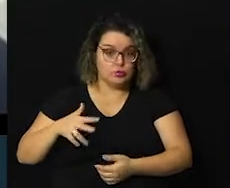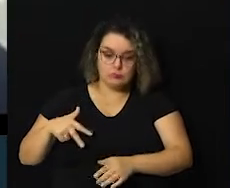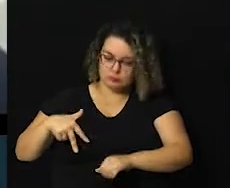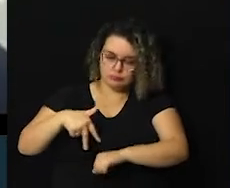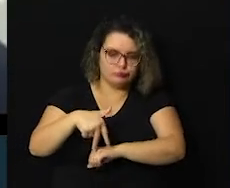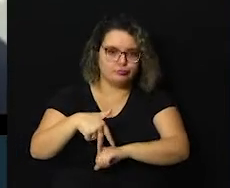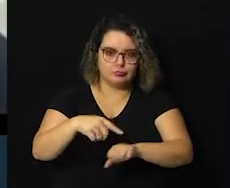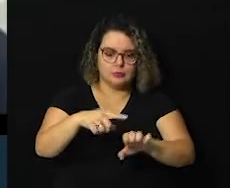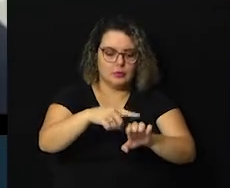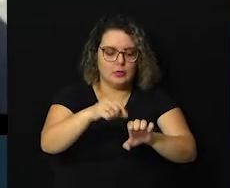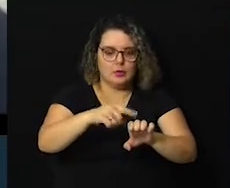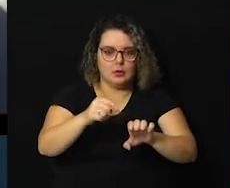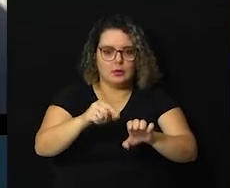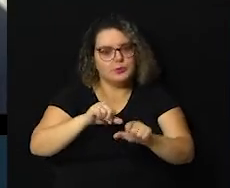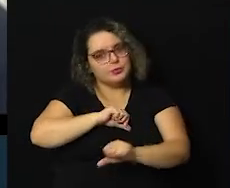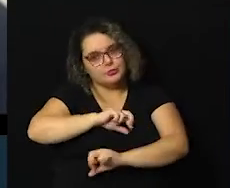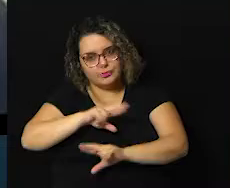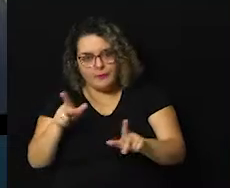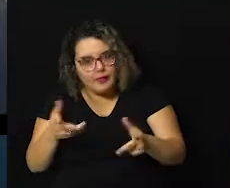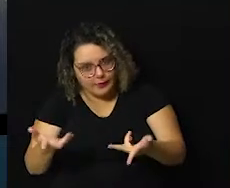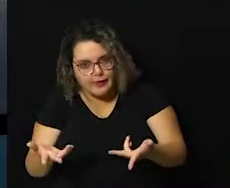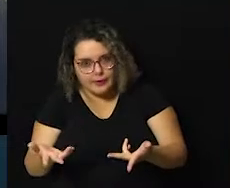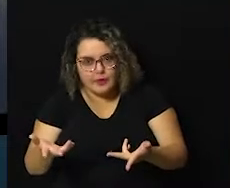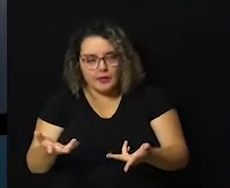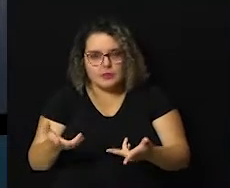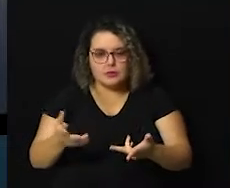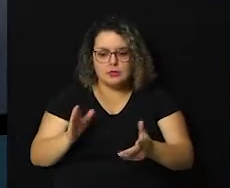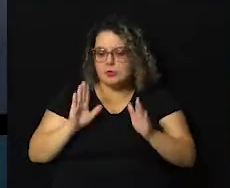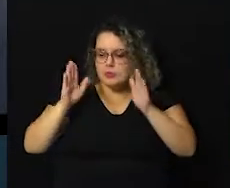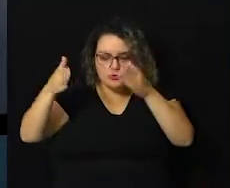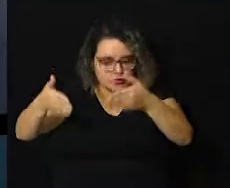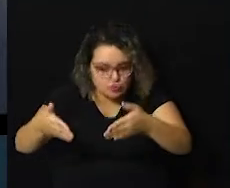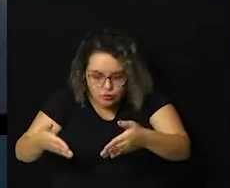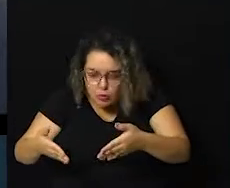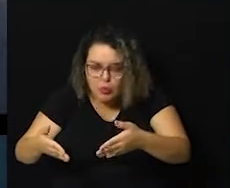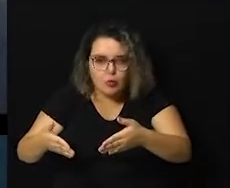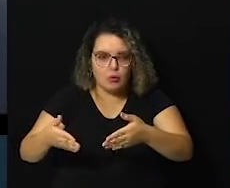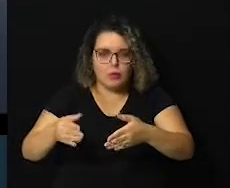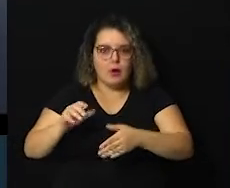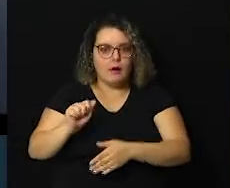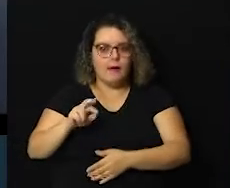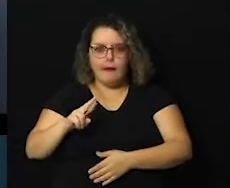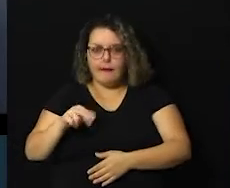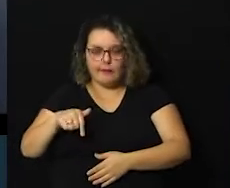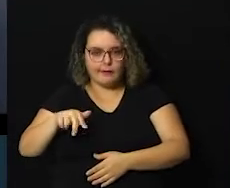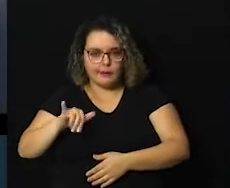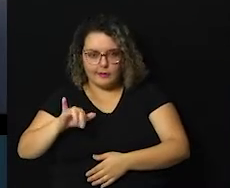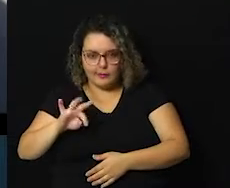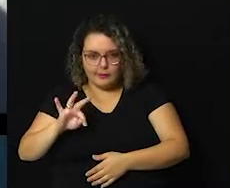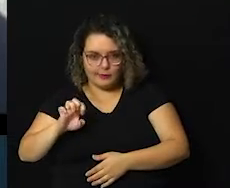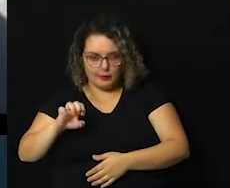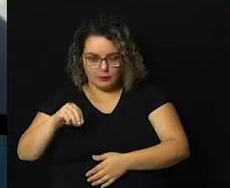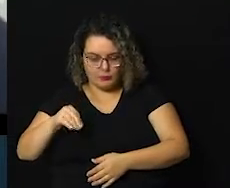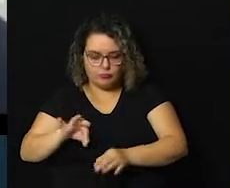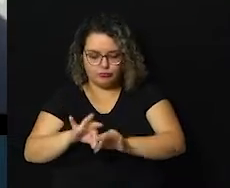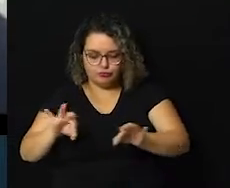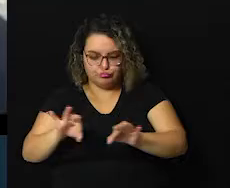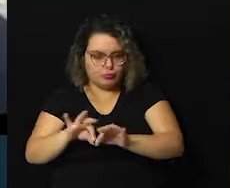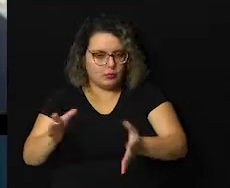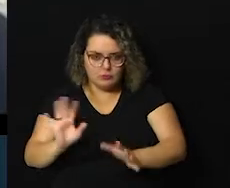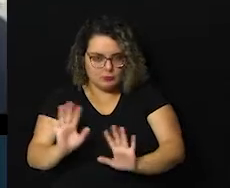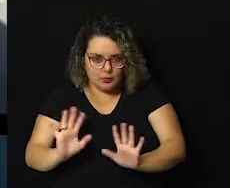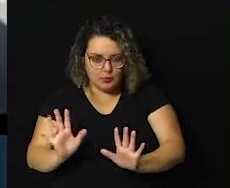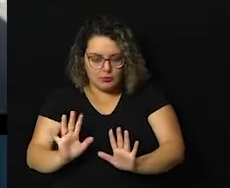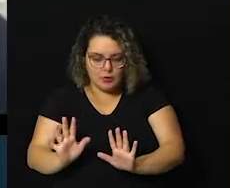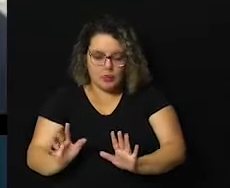que são muito mais hoje empresário que até né E aí eu falei gente o que é pandemia eu não sabia mas certeza dá